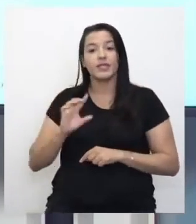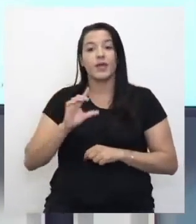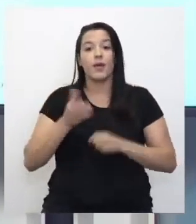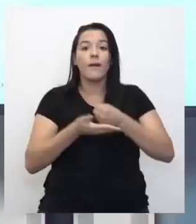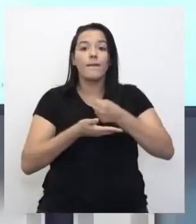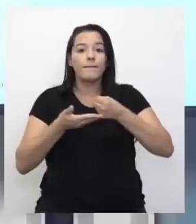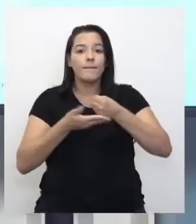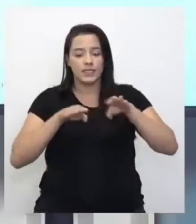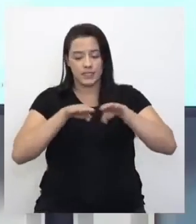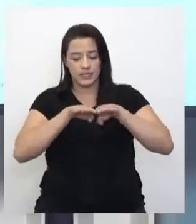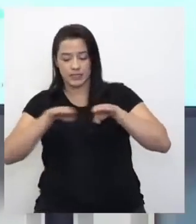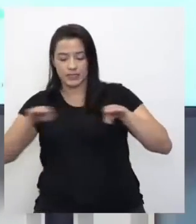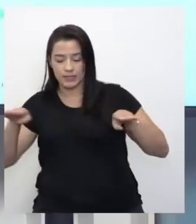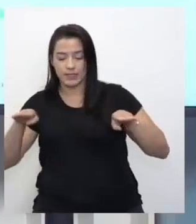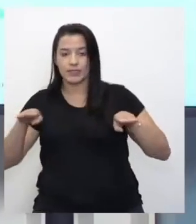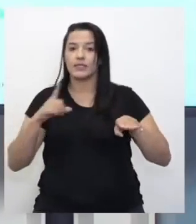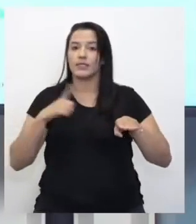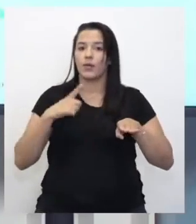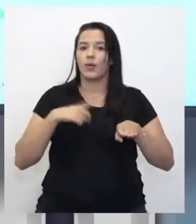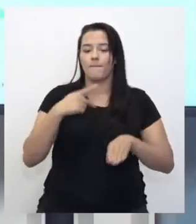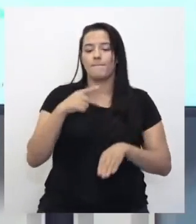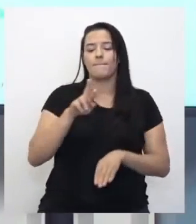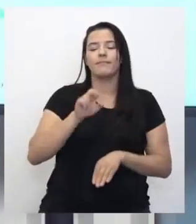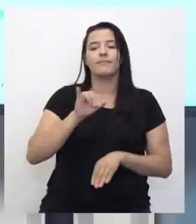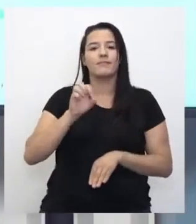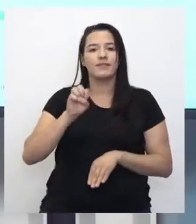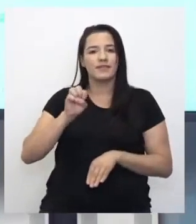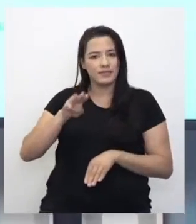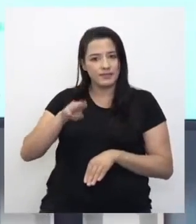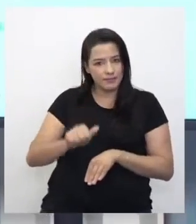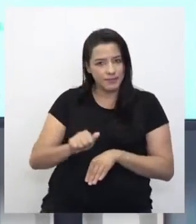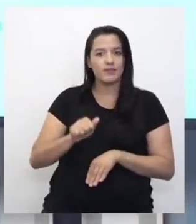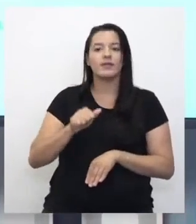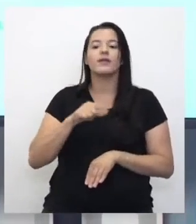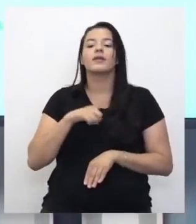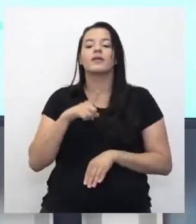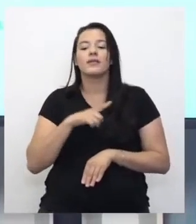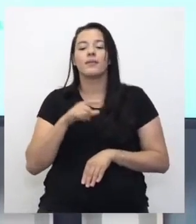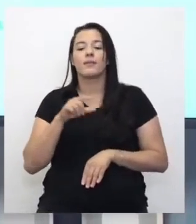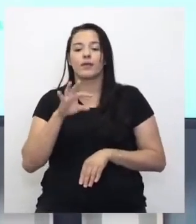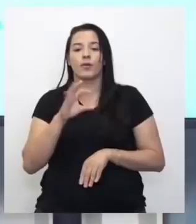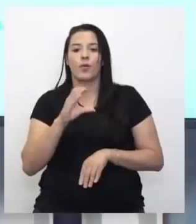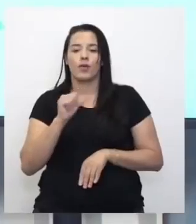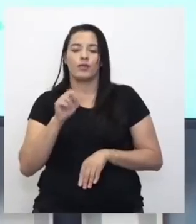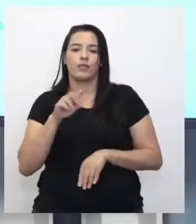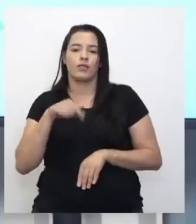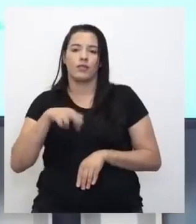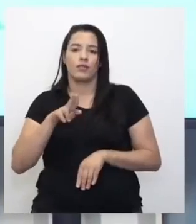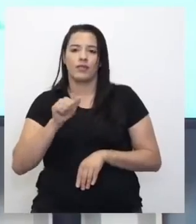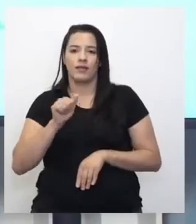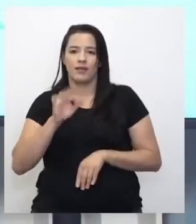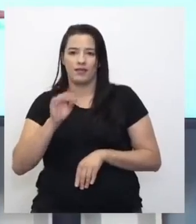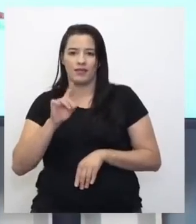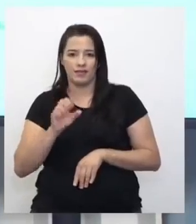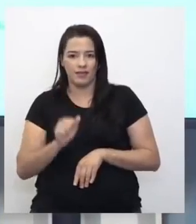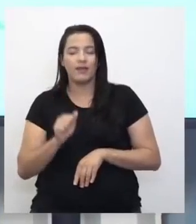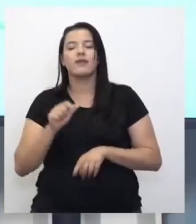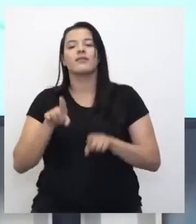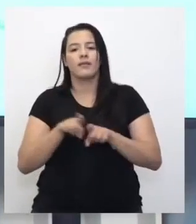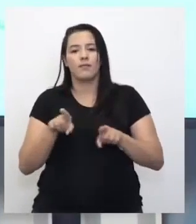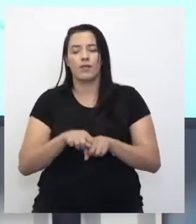planificação, além de se chamar prisma de base quadrada ou quadrangular, ela também vai se chamar